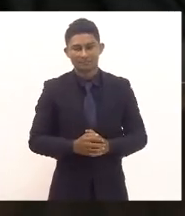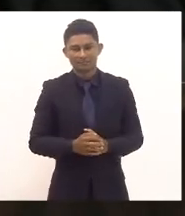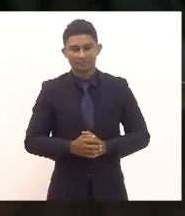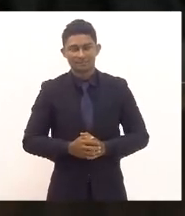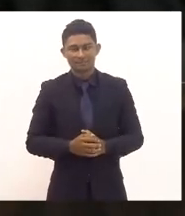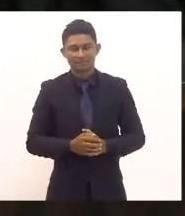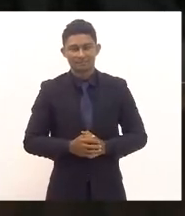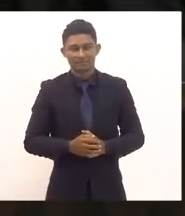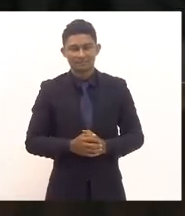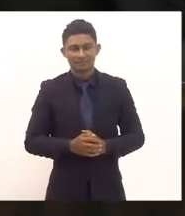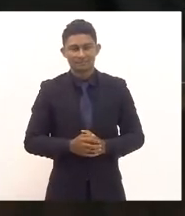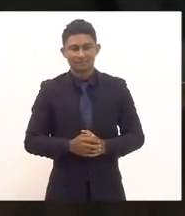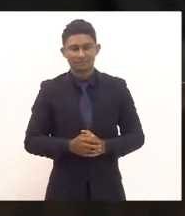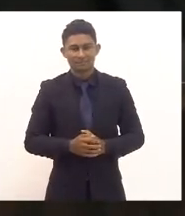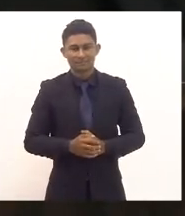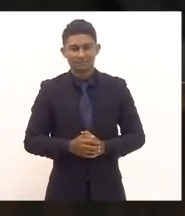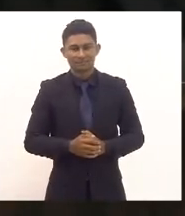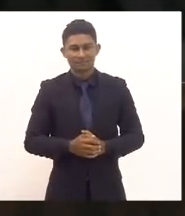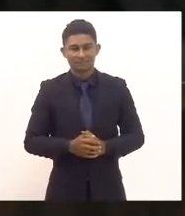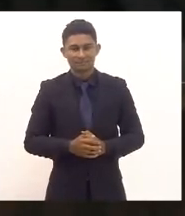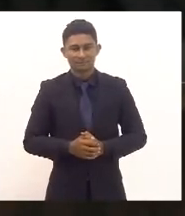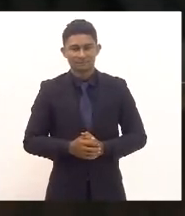E aí